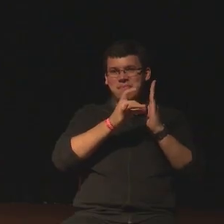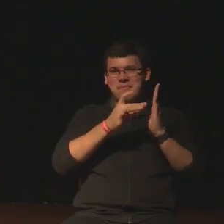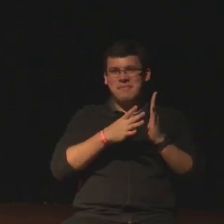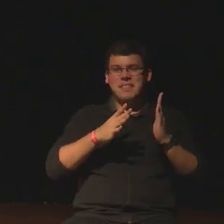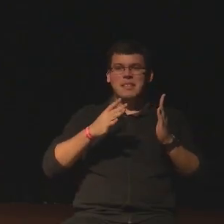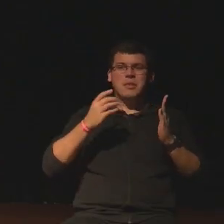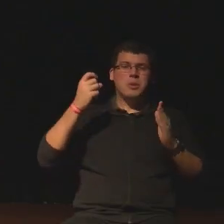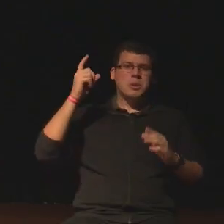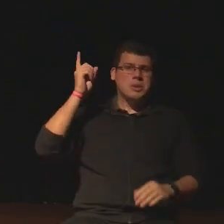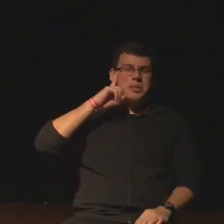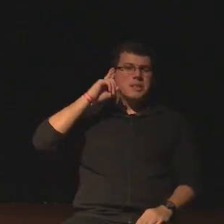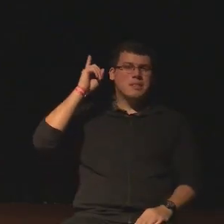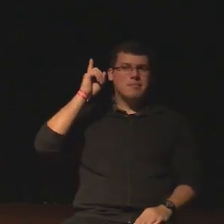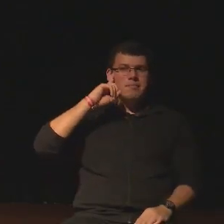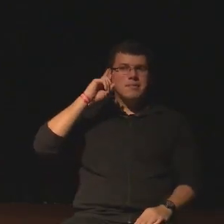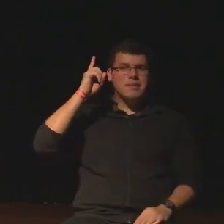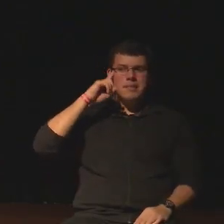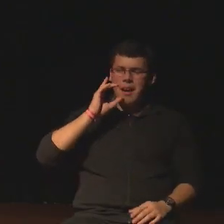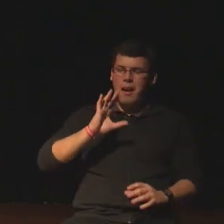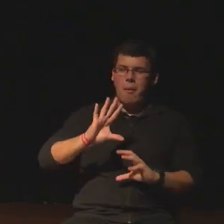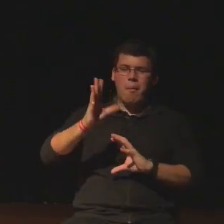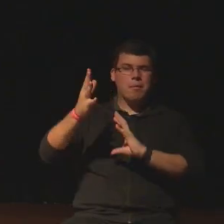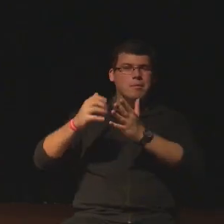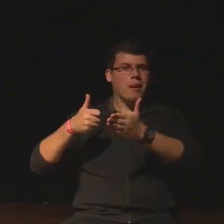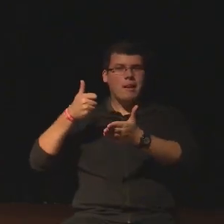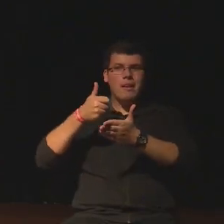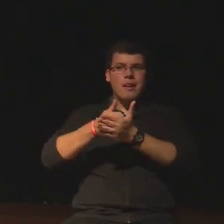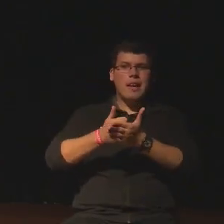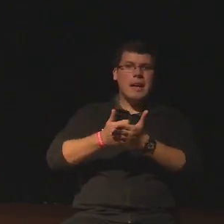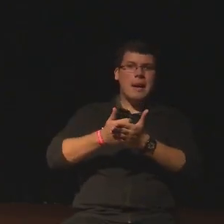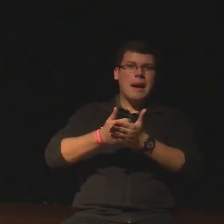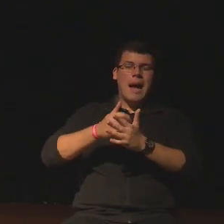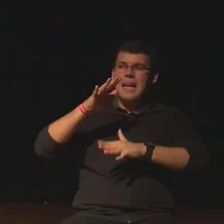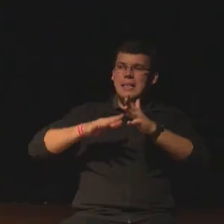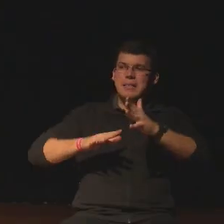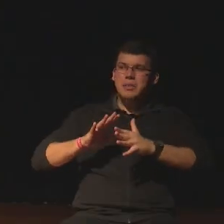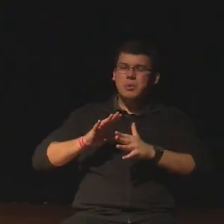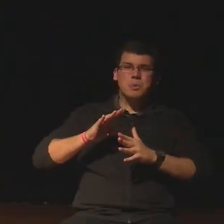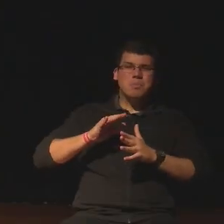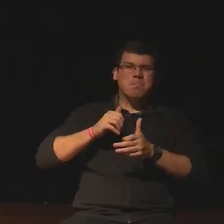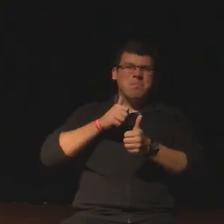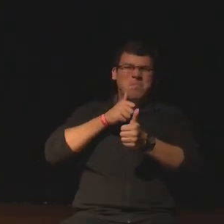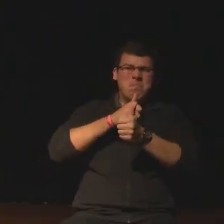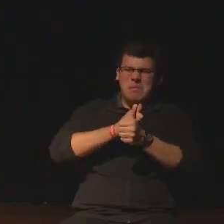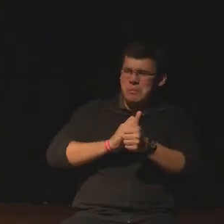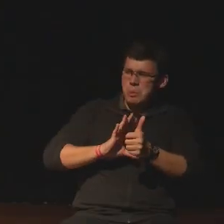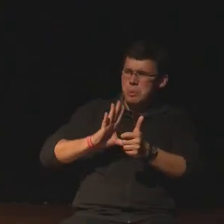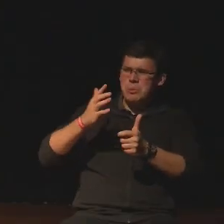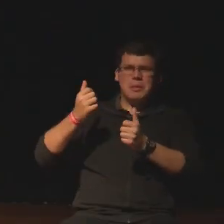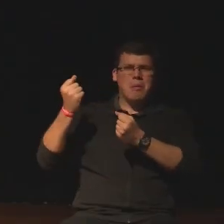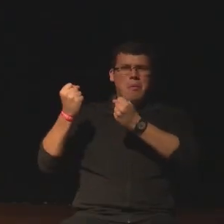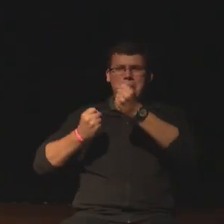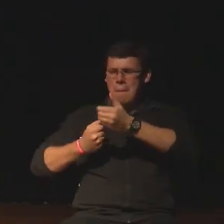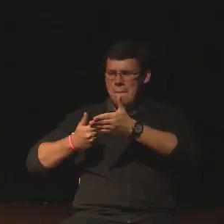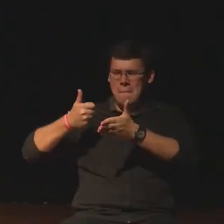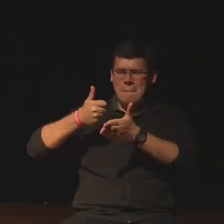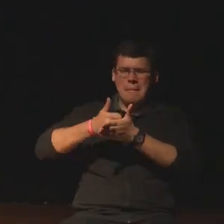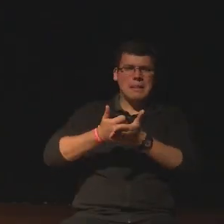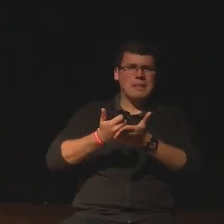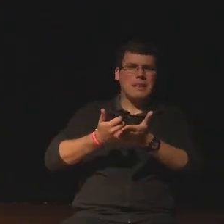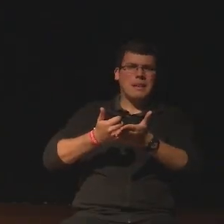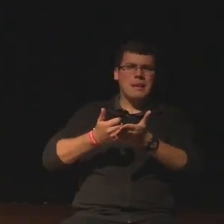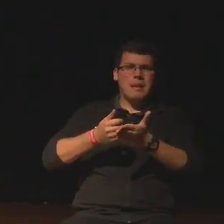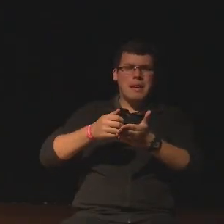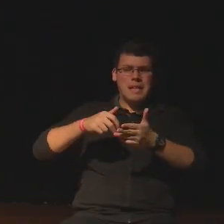todo dia. Eu já quase fui atropelado ali, as pessoas não respeitam faixa. Eu já conversei com o pessoal